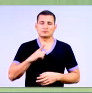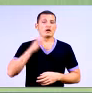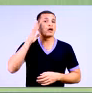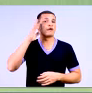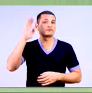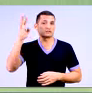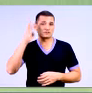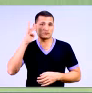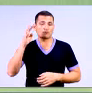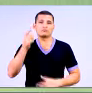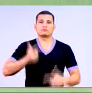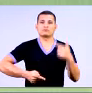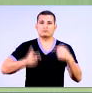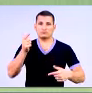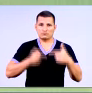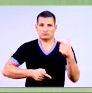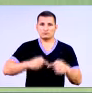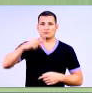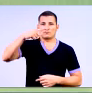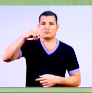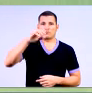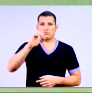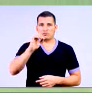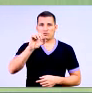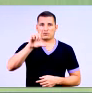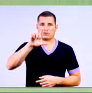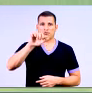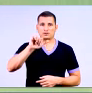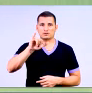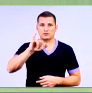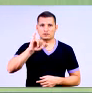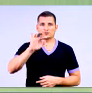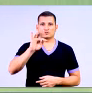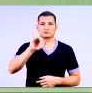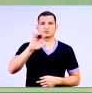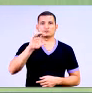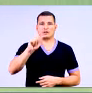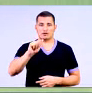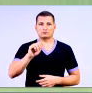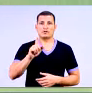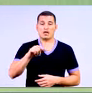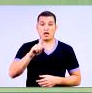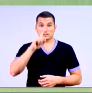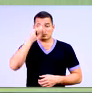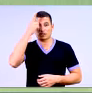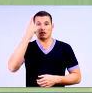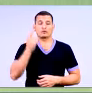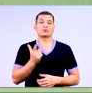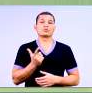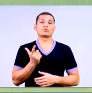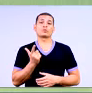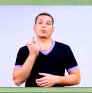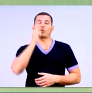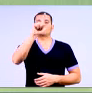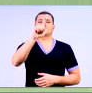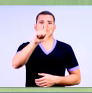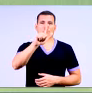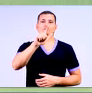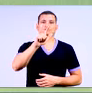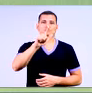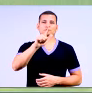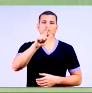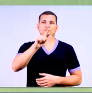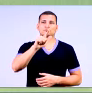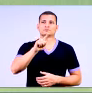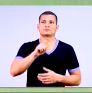política, porque a ideia de superar a dominação social que gera a exclusão.